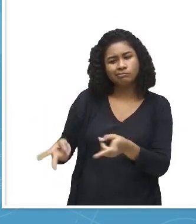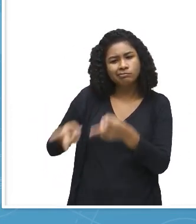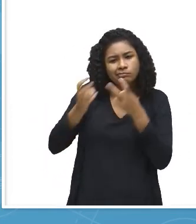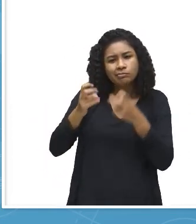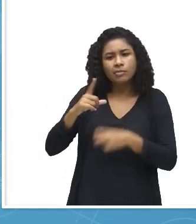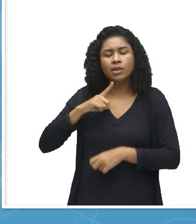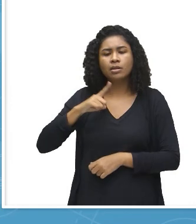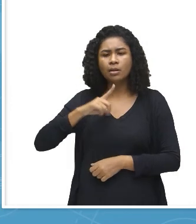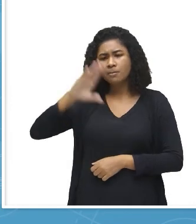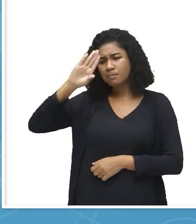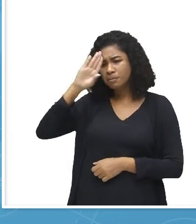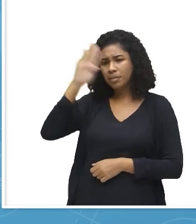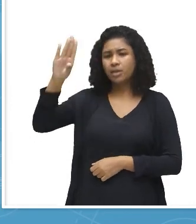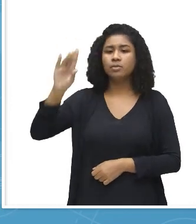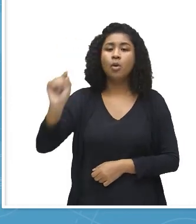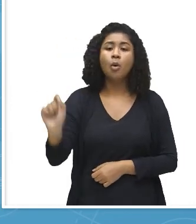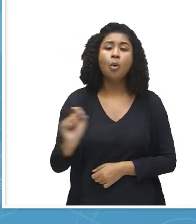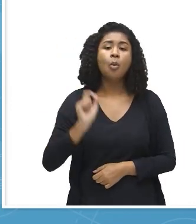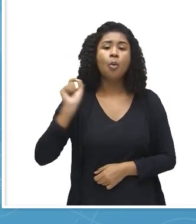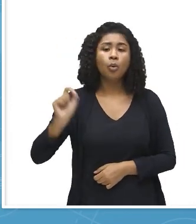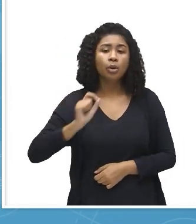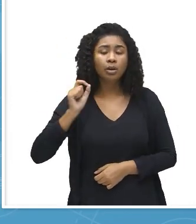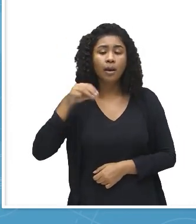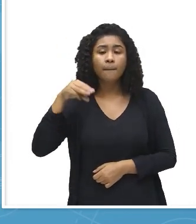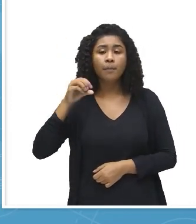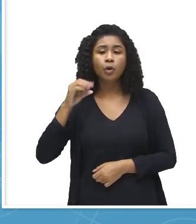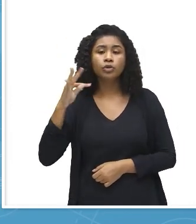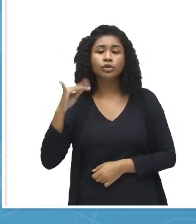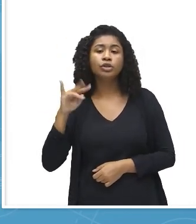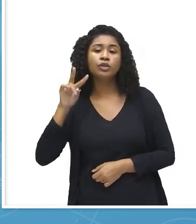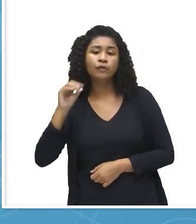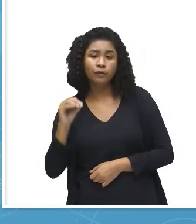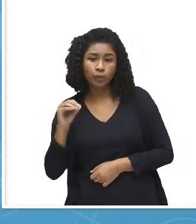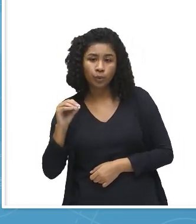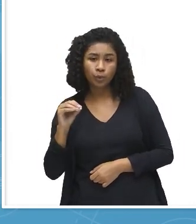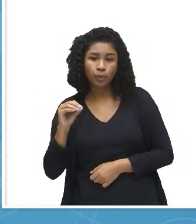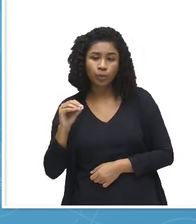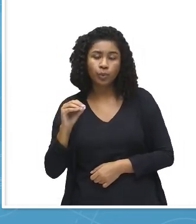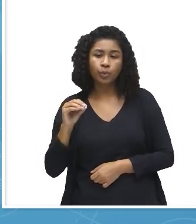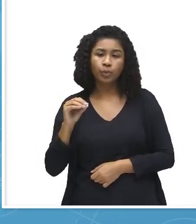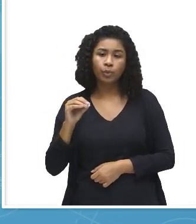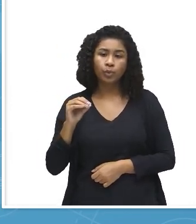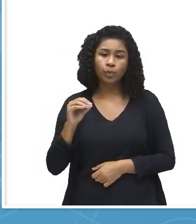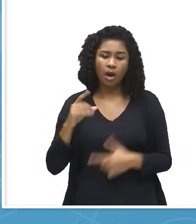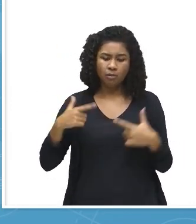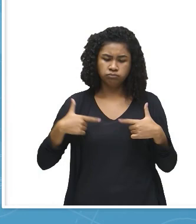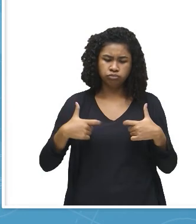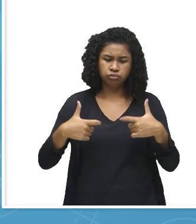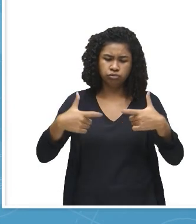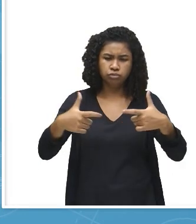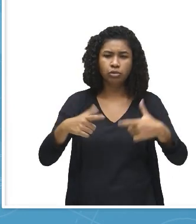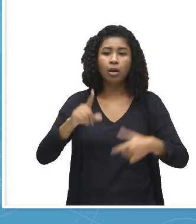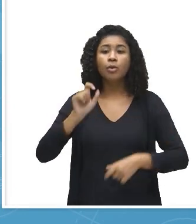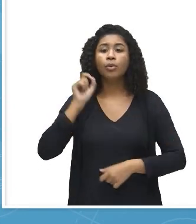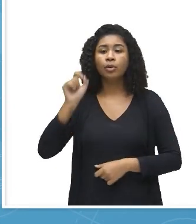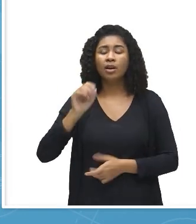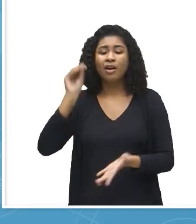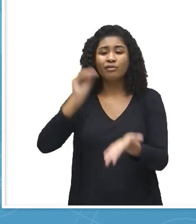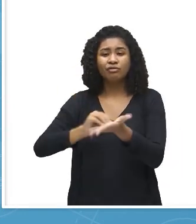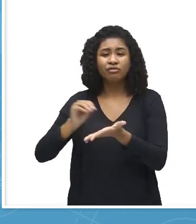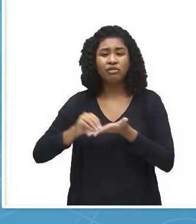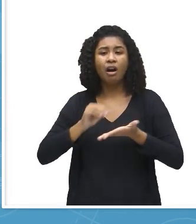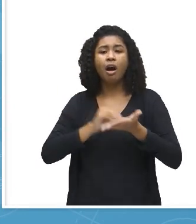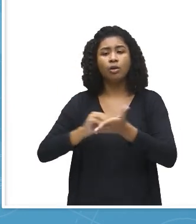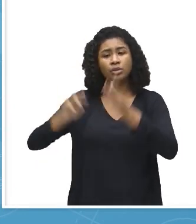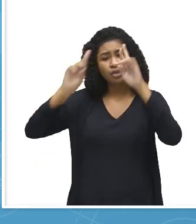principais da Guerra dos Cipalhos, vencida pela Inglaterra, foi o desrespeito contra as